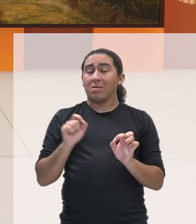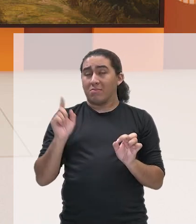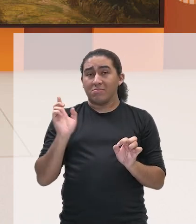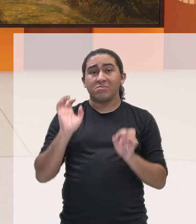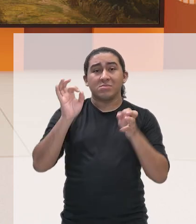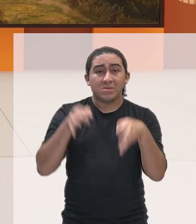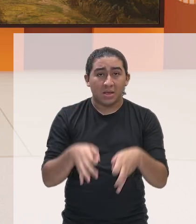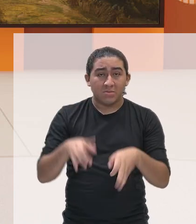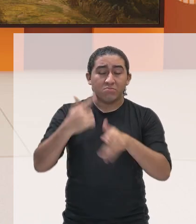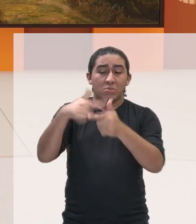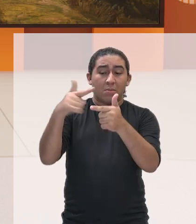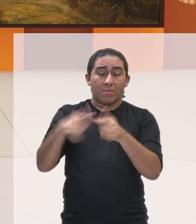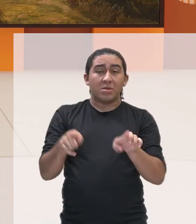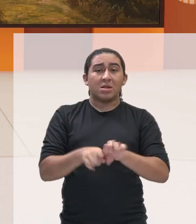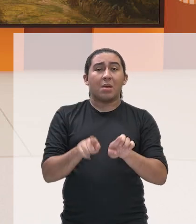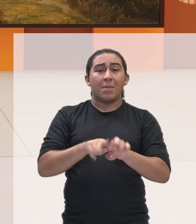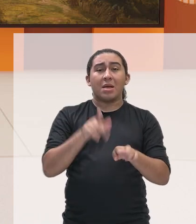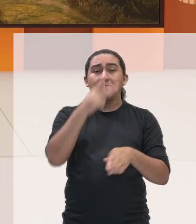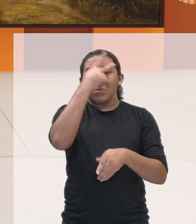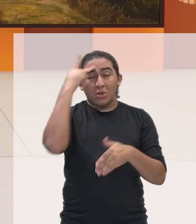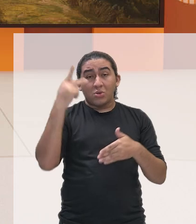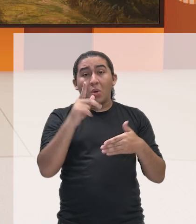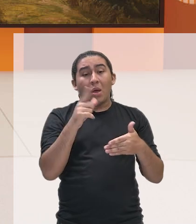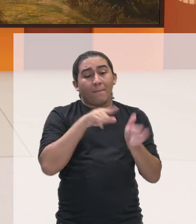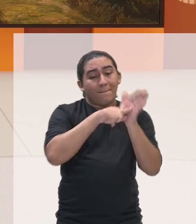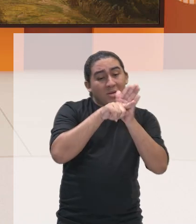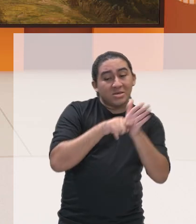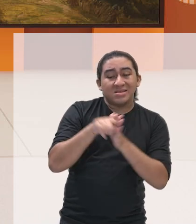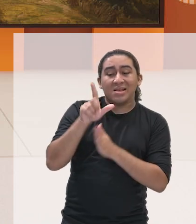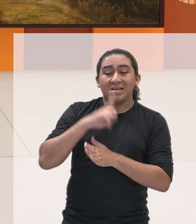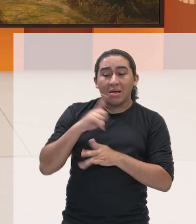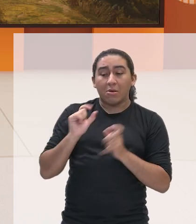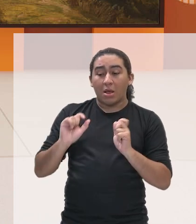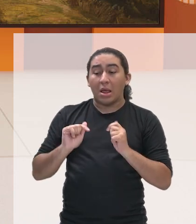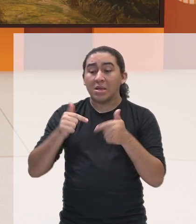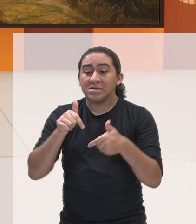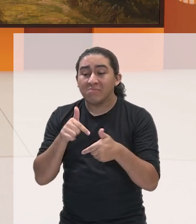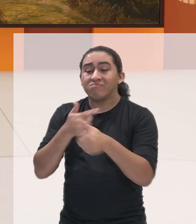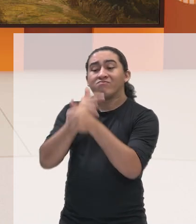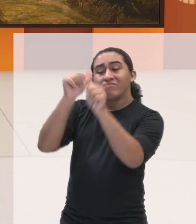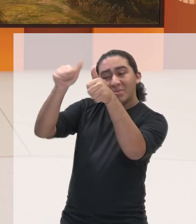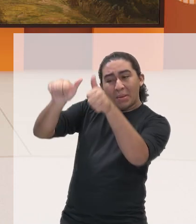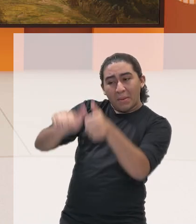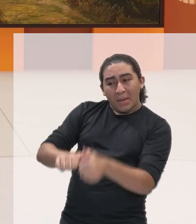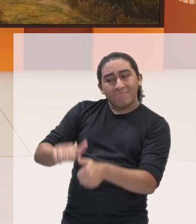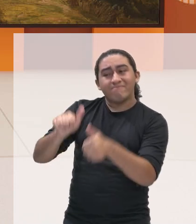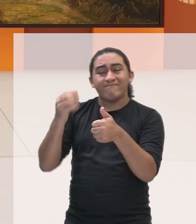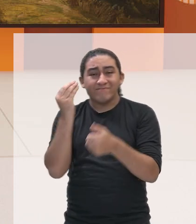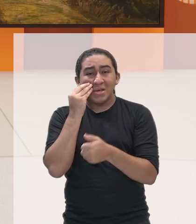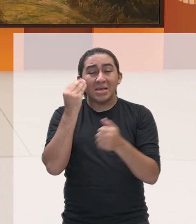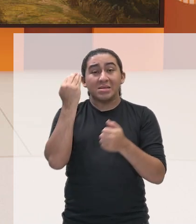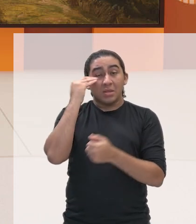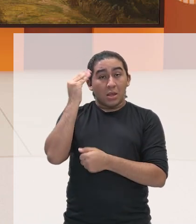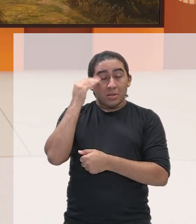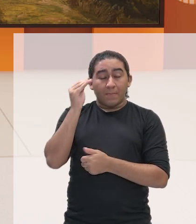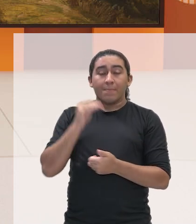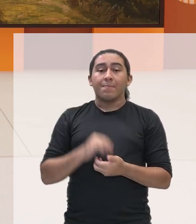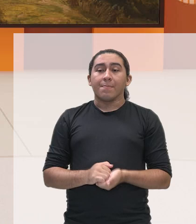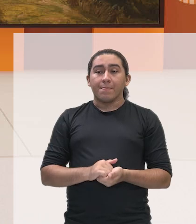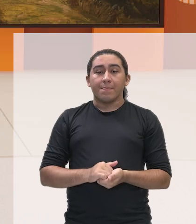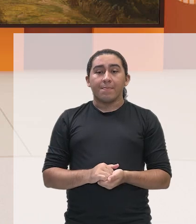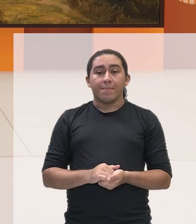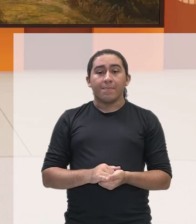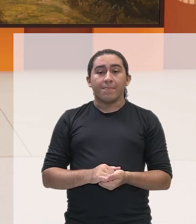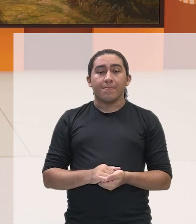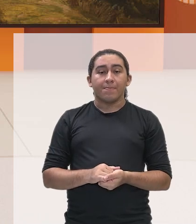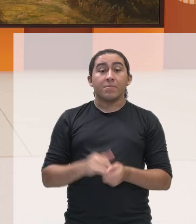problemáticas e os estudiosos se debruçaram sobre essas questões para então tentar entender. É isso?